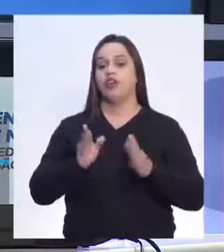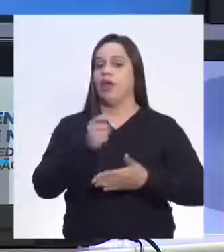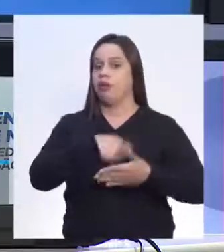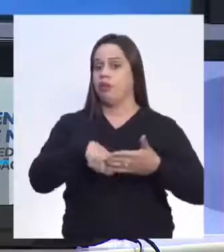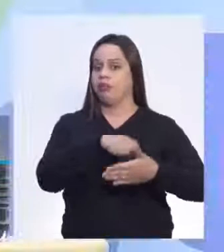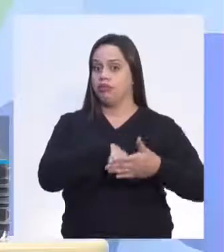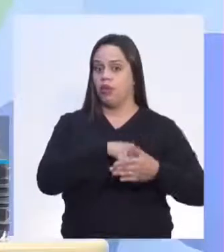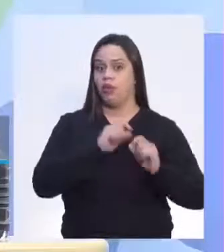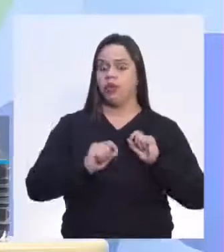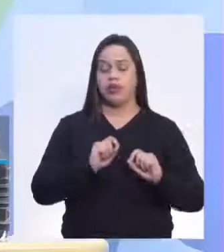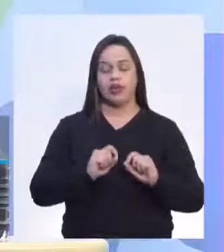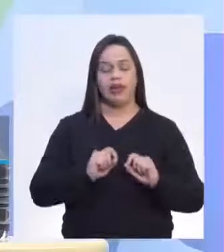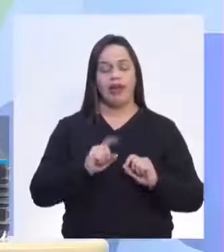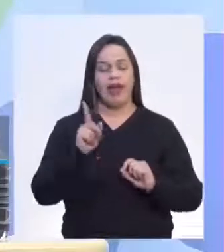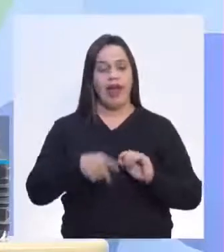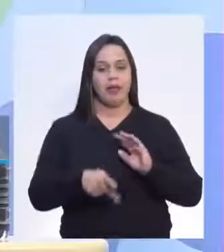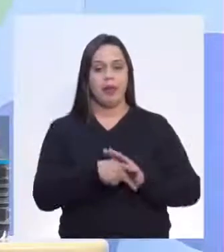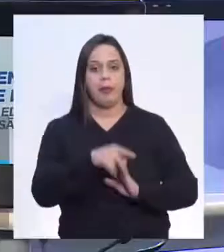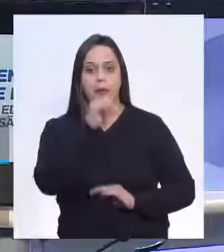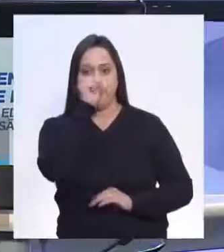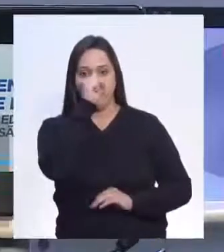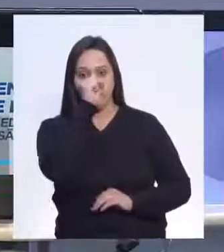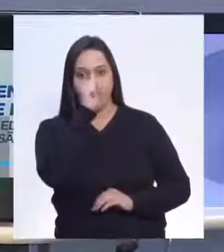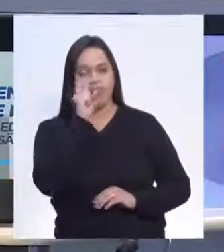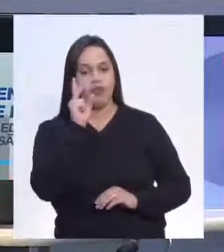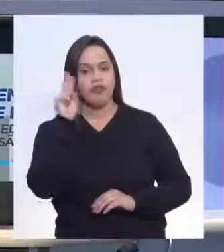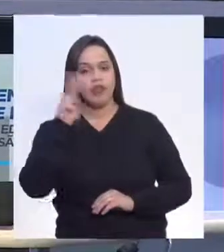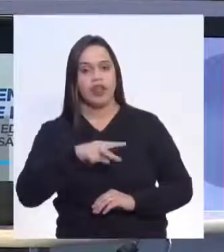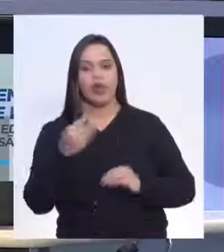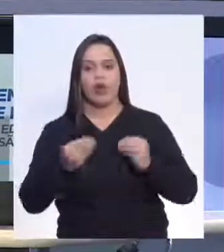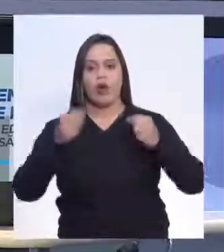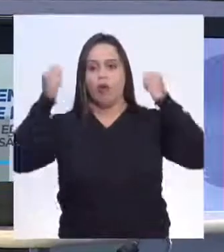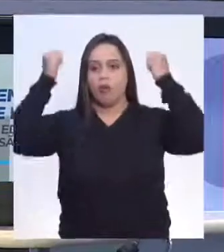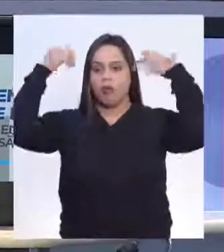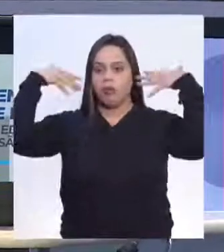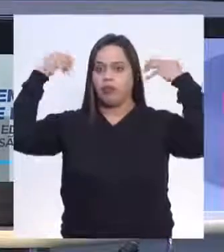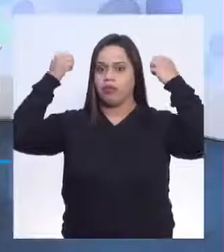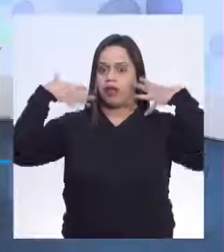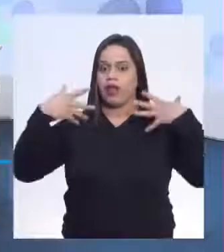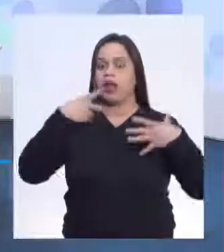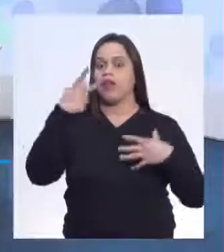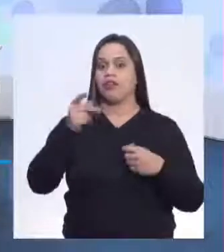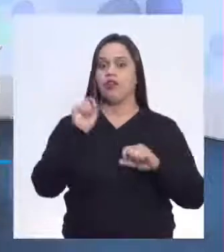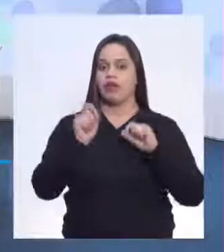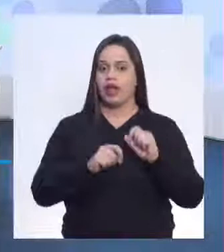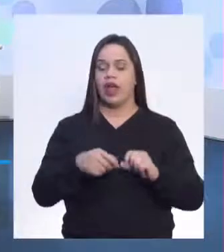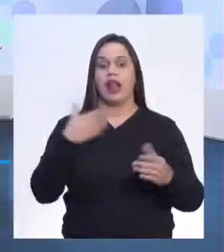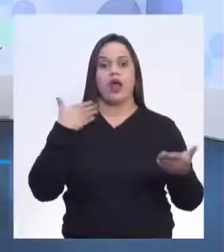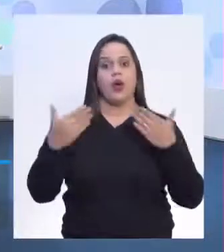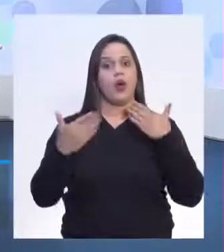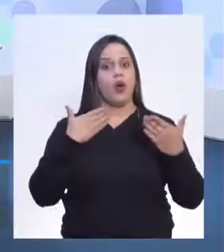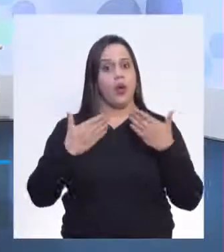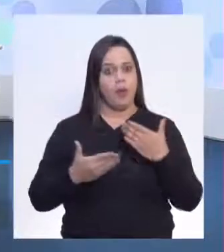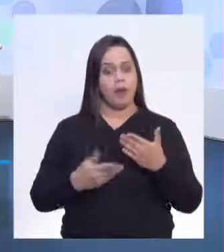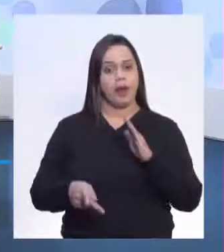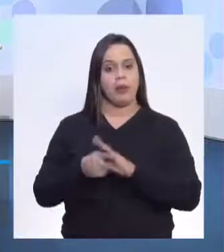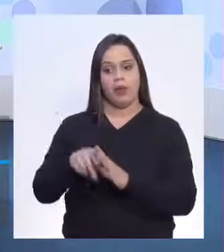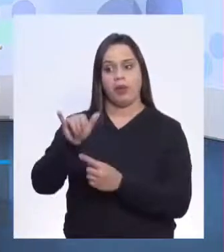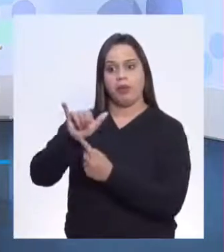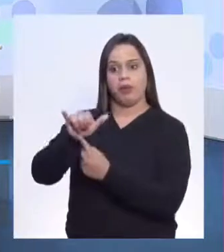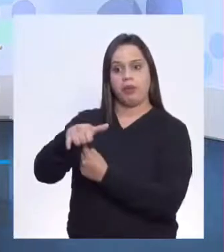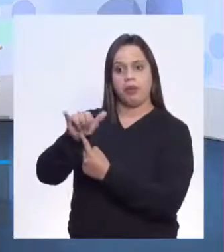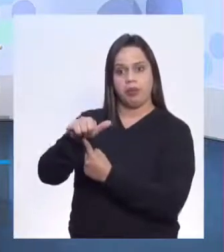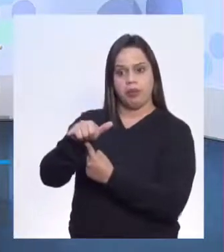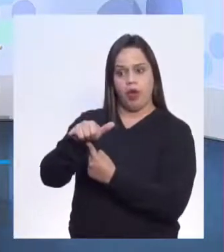porco nutrido, Olha só que fala polêmica dessa Emília, Andréia. Ela compara o Minotauro a